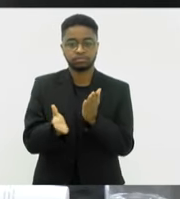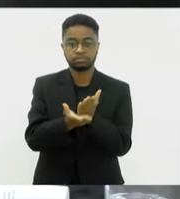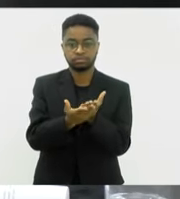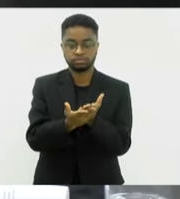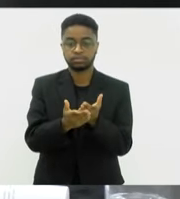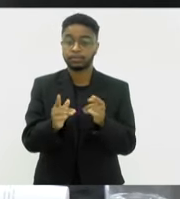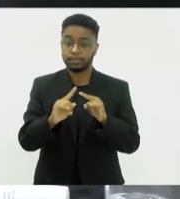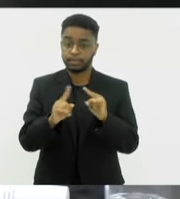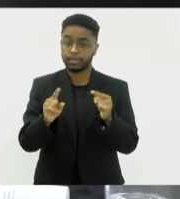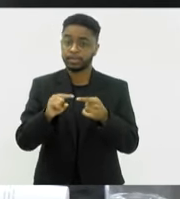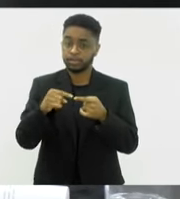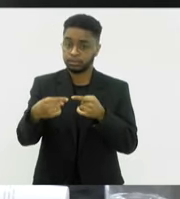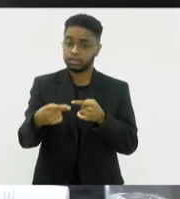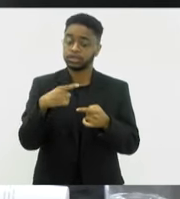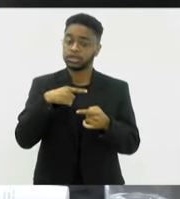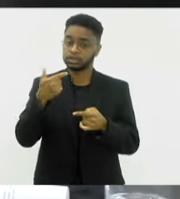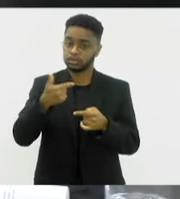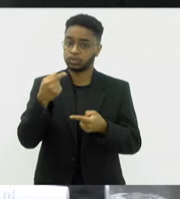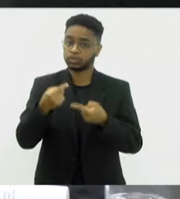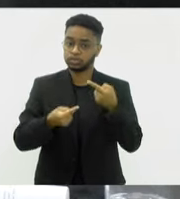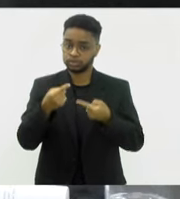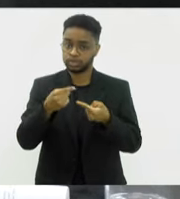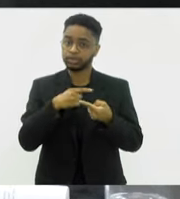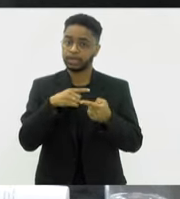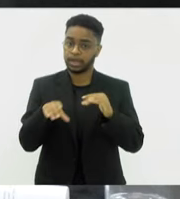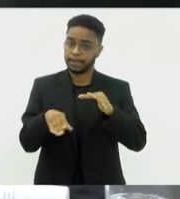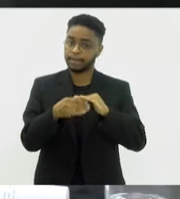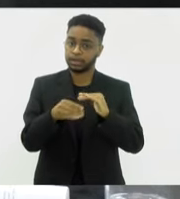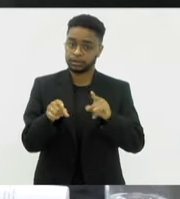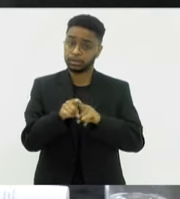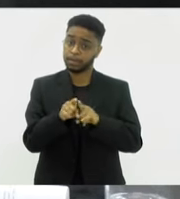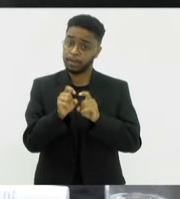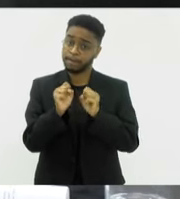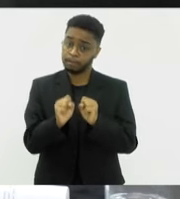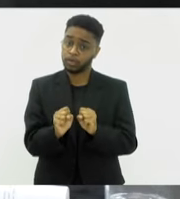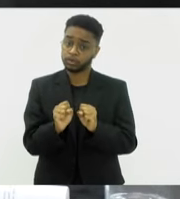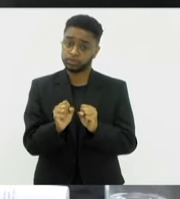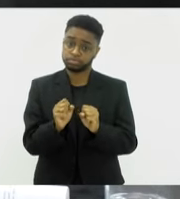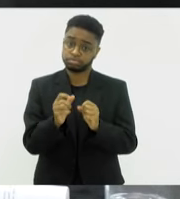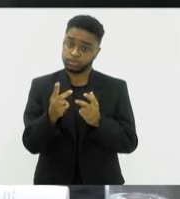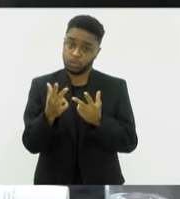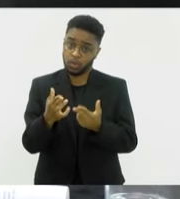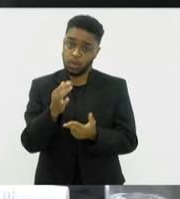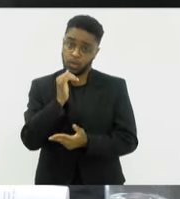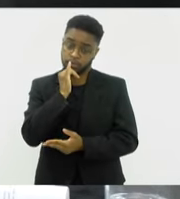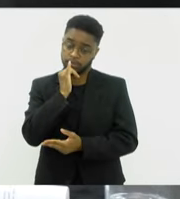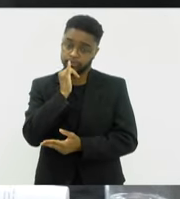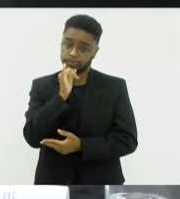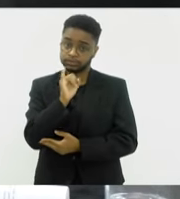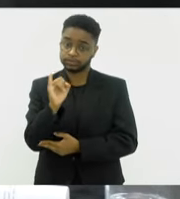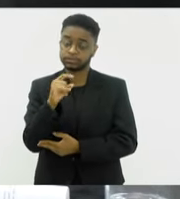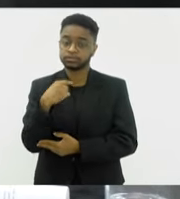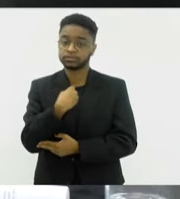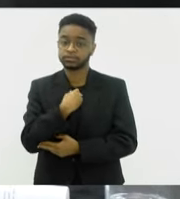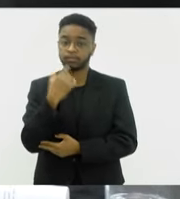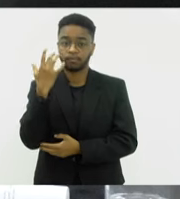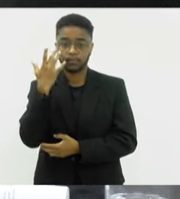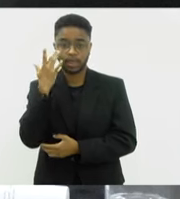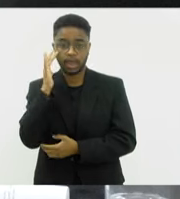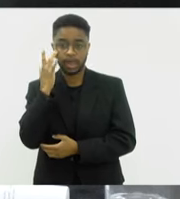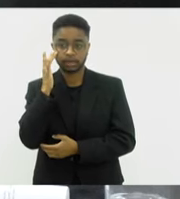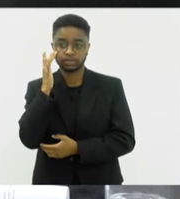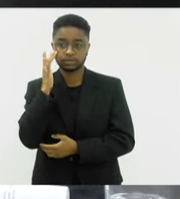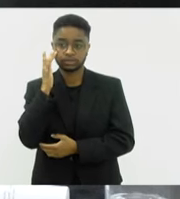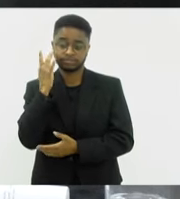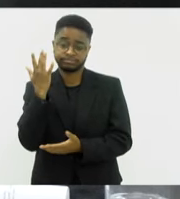ele vai entrar em segunda e vai receber emendas. Então, pode haver emendas como essa, por exemplo, se acharmos que considerarmos que...